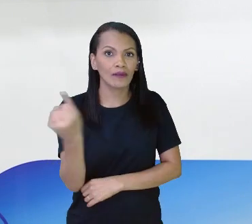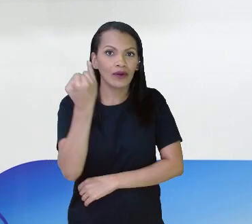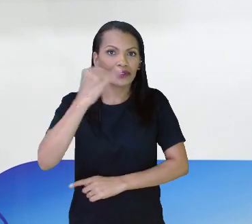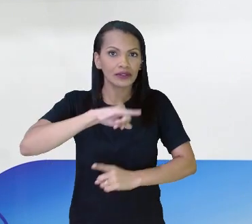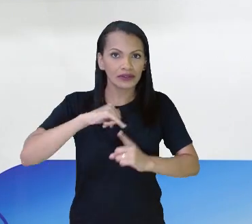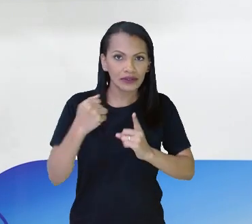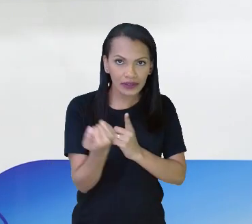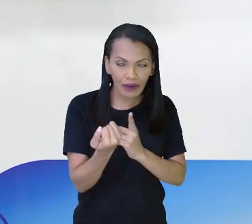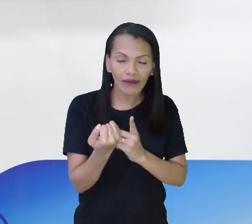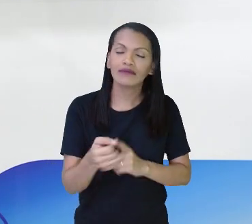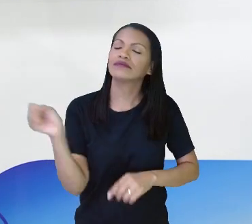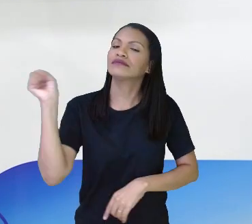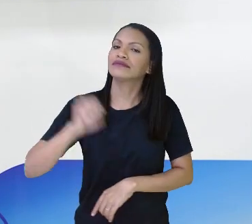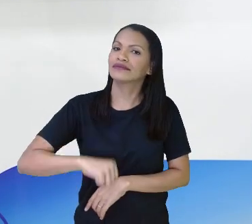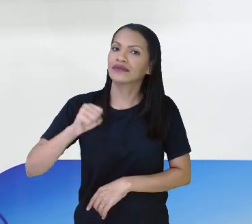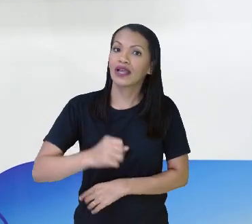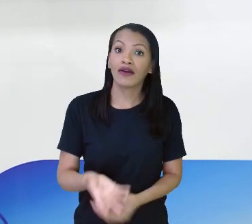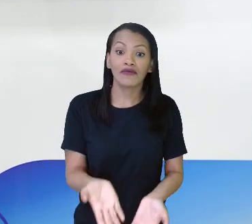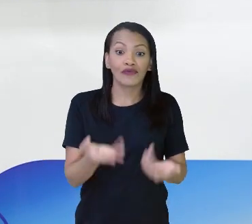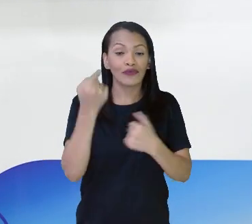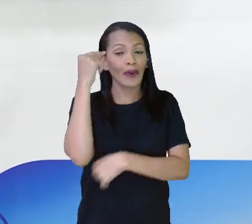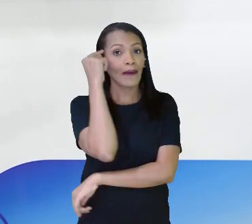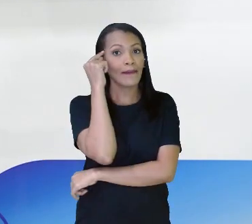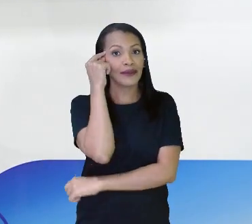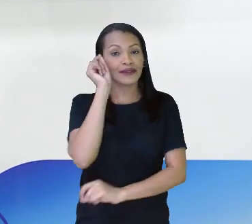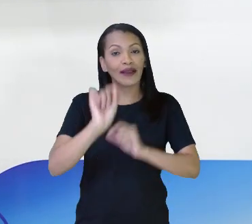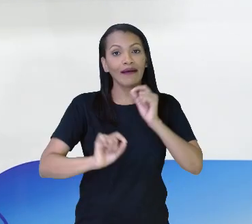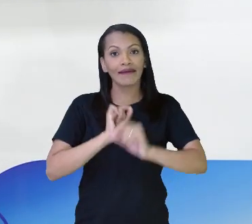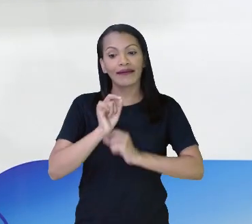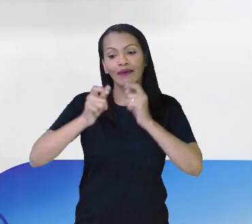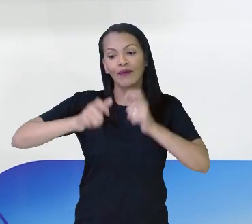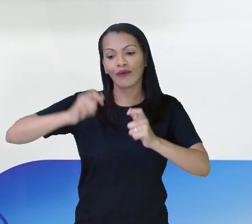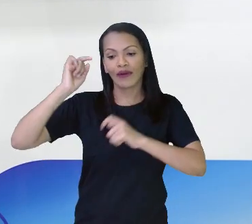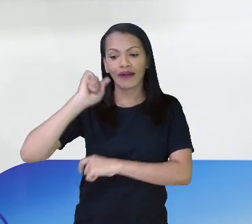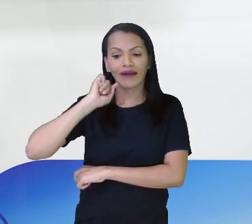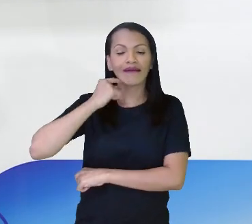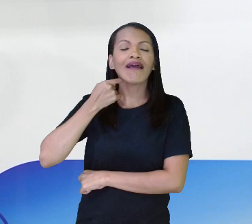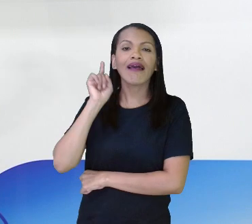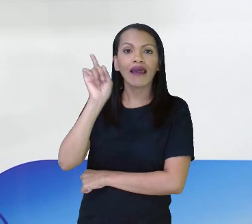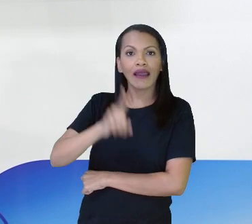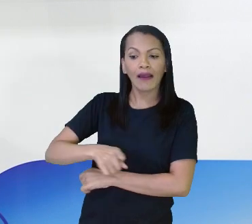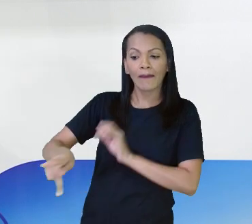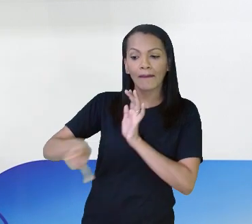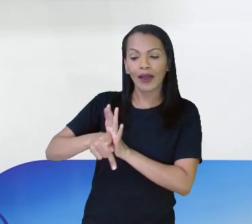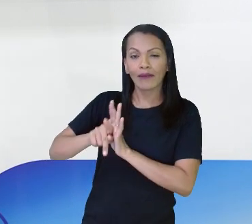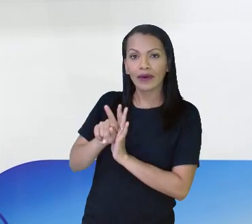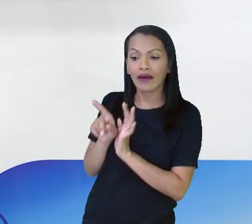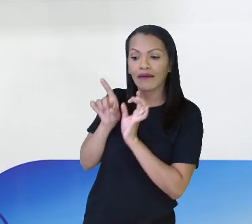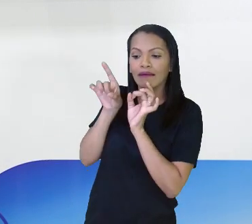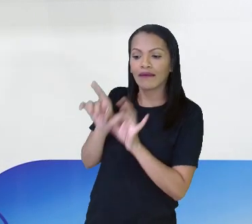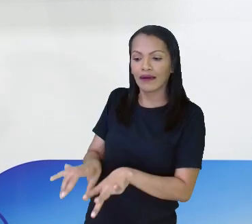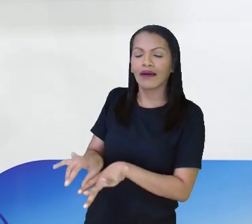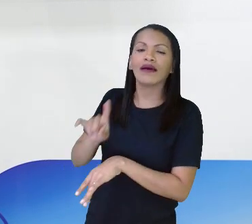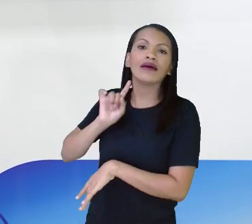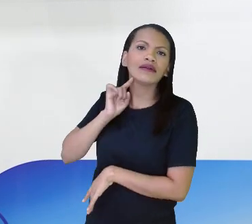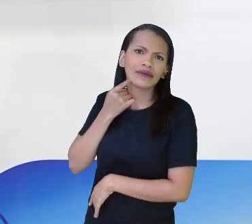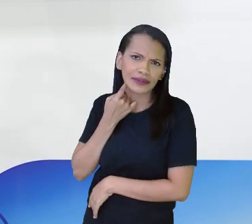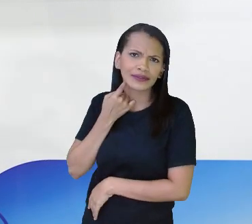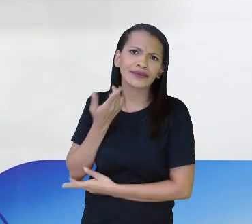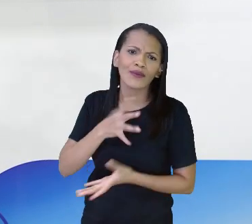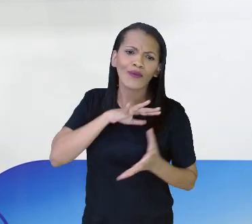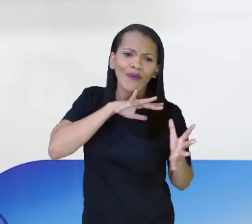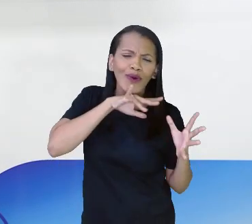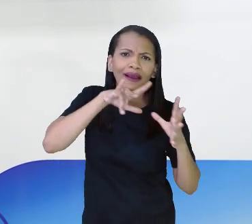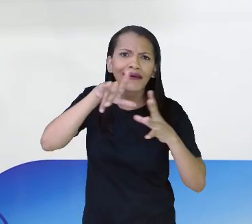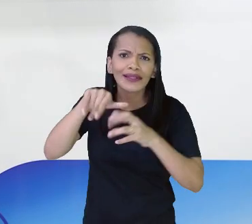sim, gente. Ela chama a gente a pensar que lugar de lixo é no lixo. Os animais marinhos são prejudicados. Todo o meio